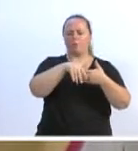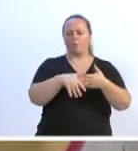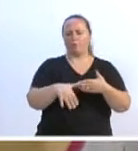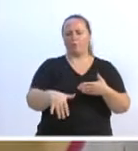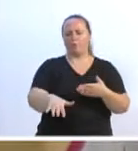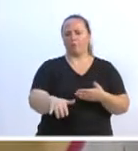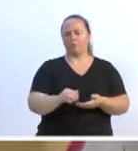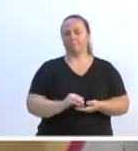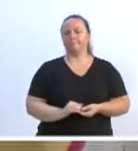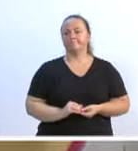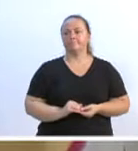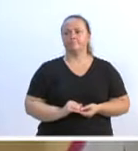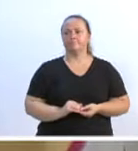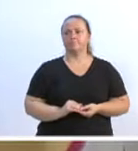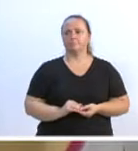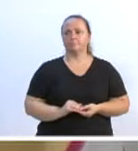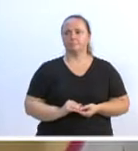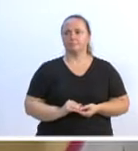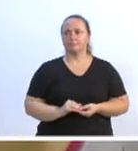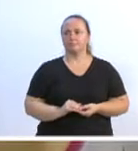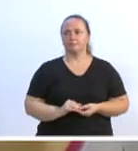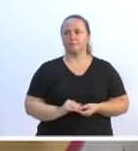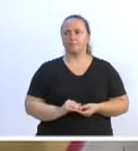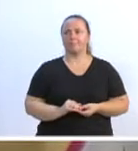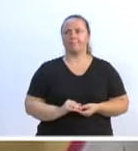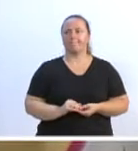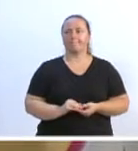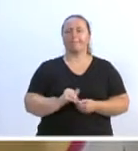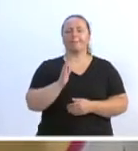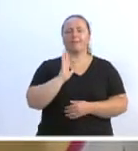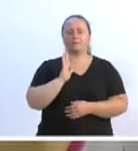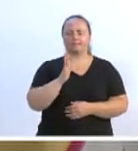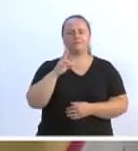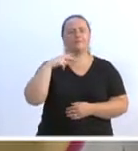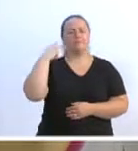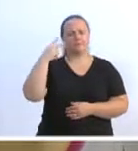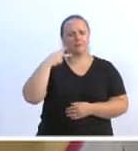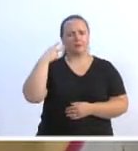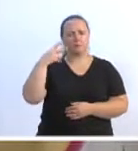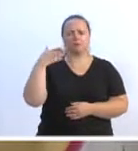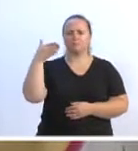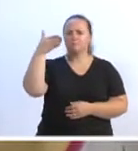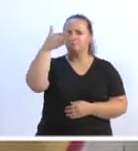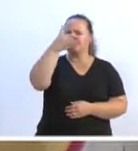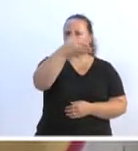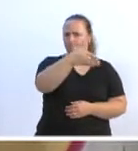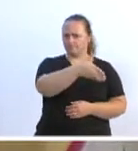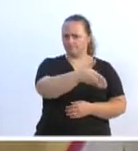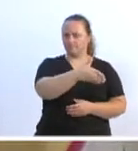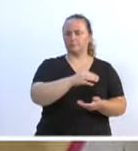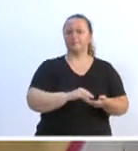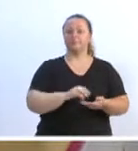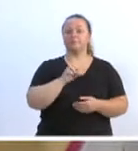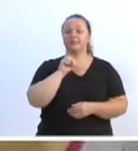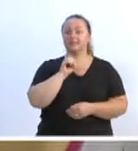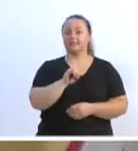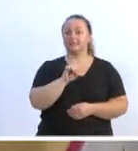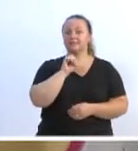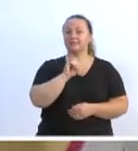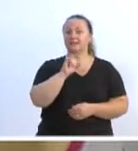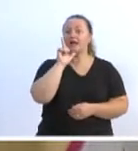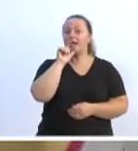altas nós vereadores tivemos lá é longo e podemos verificar que quando as águas estão altas um